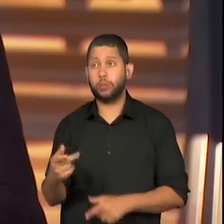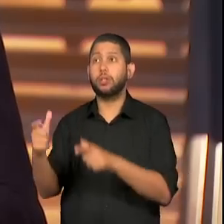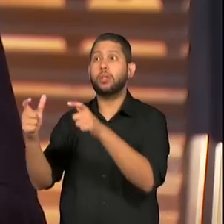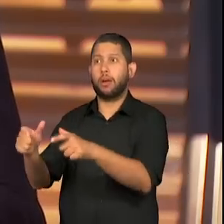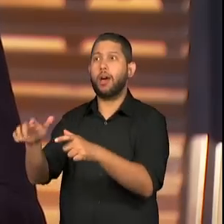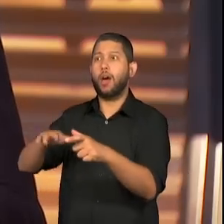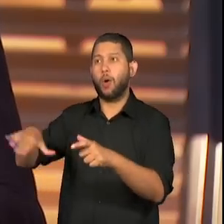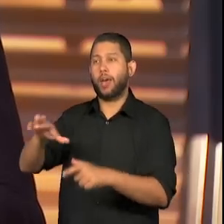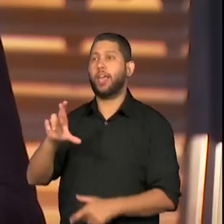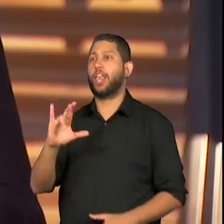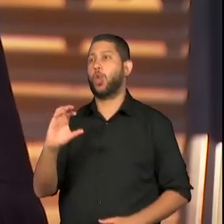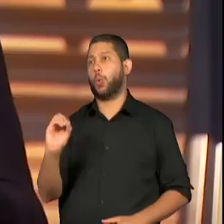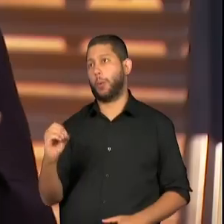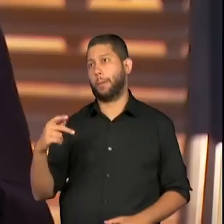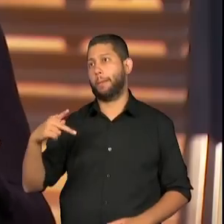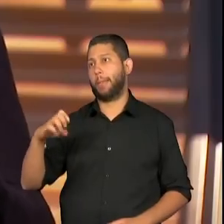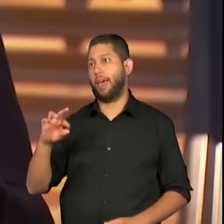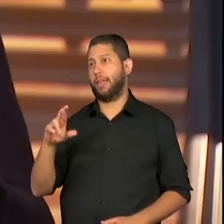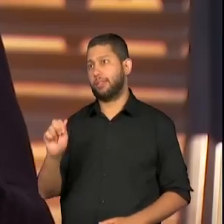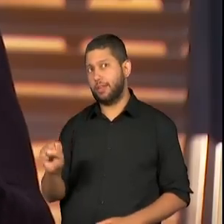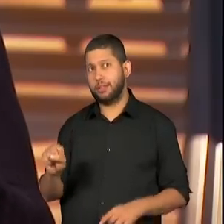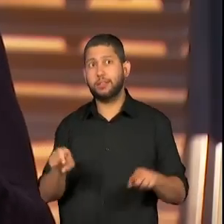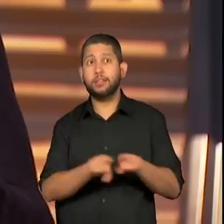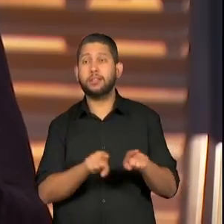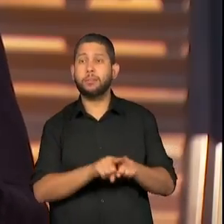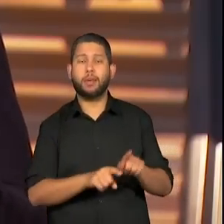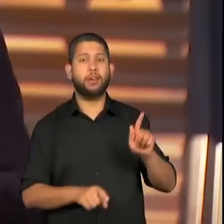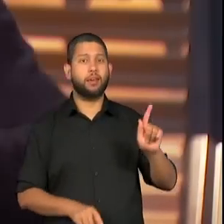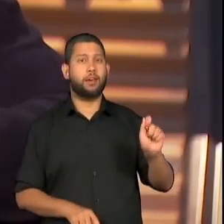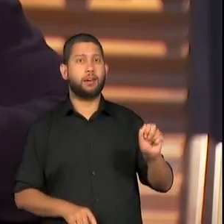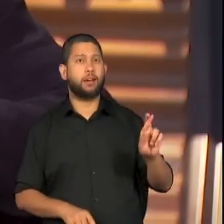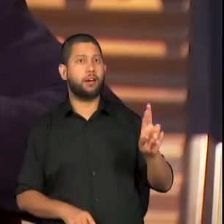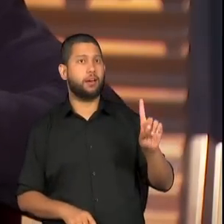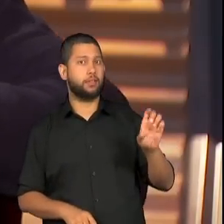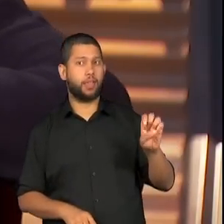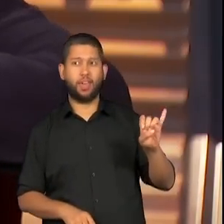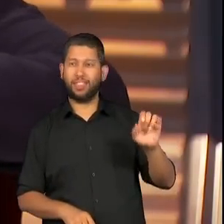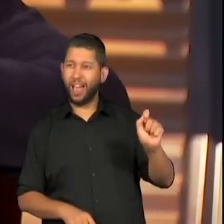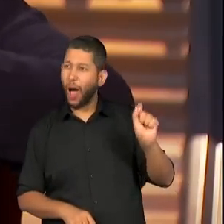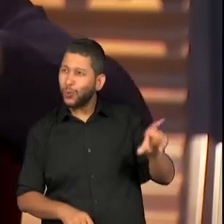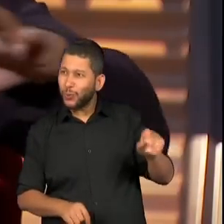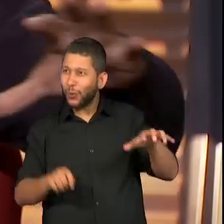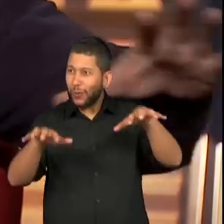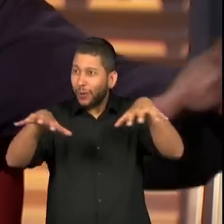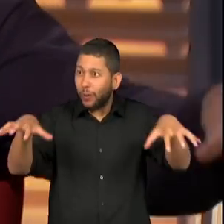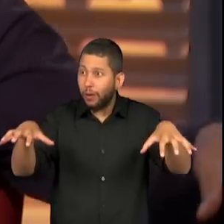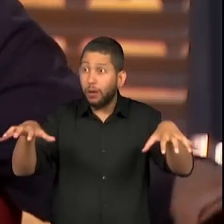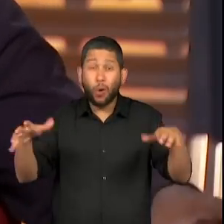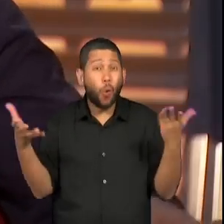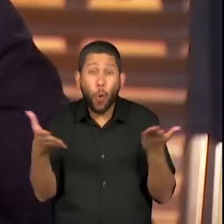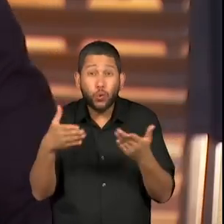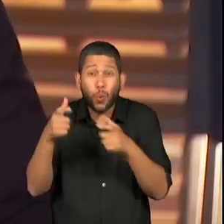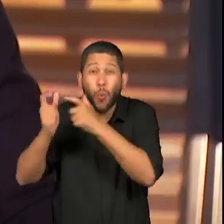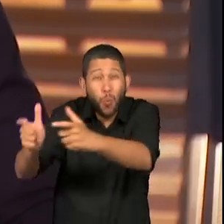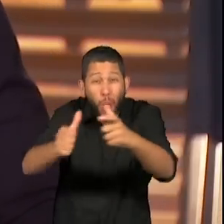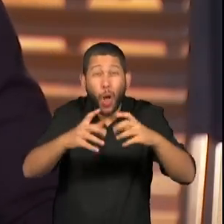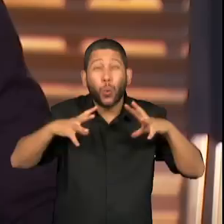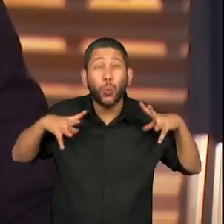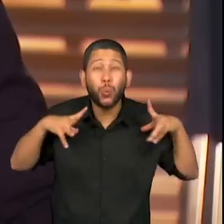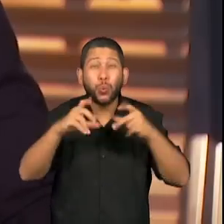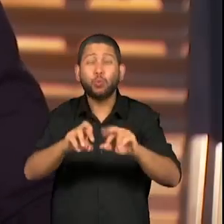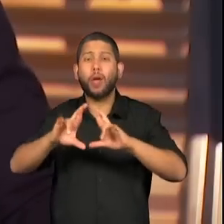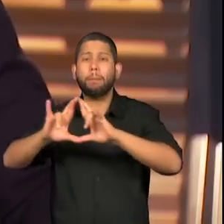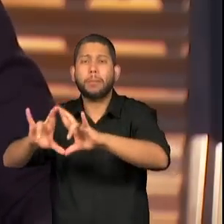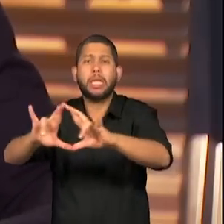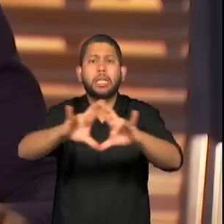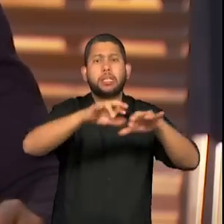das Pedras e no Gardenia Azul. Hoje em dia, começou a ter milícia em tudo quanto é lugar. Já tem lugar